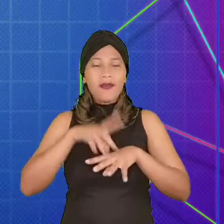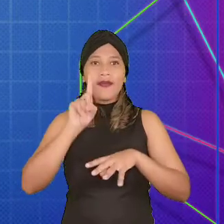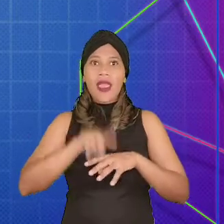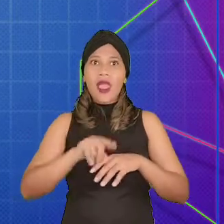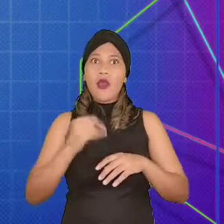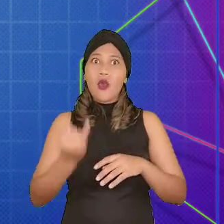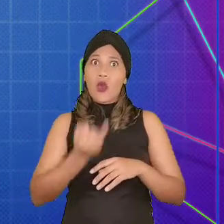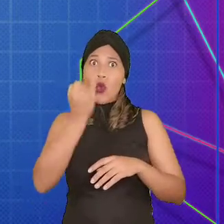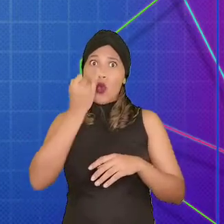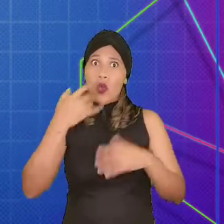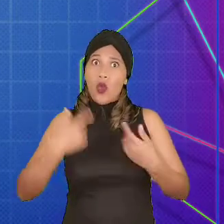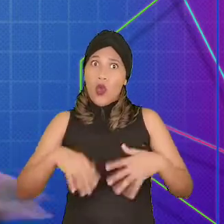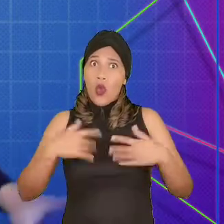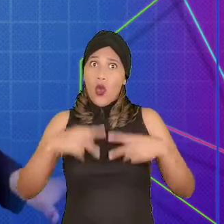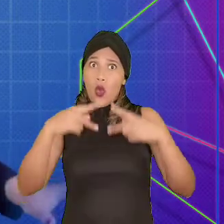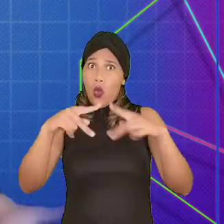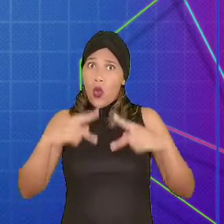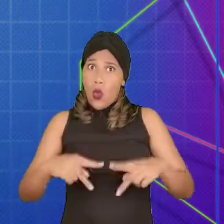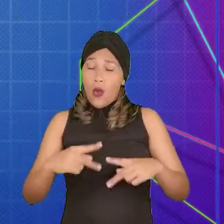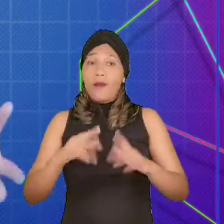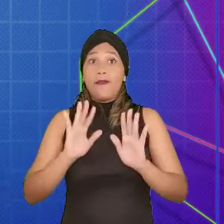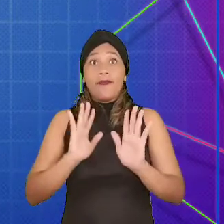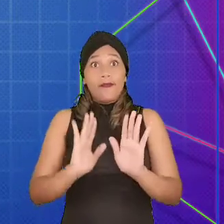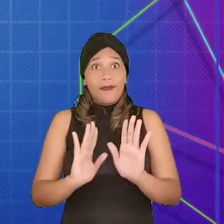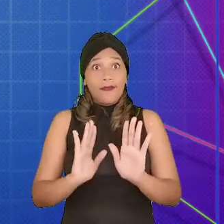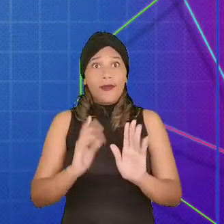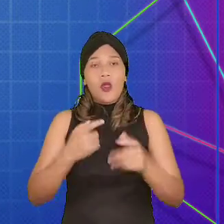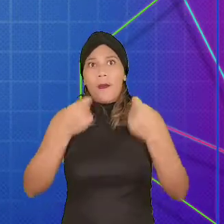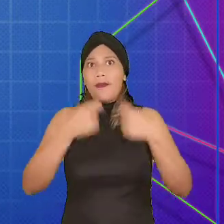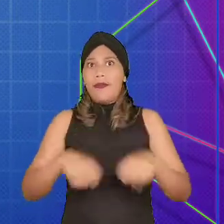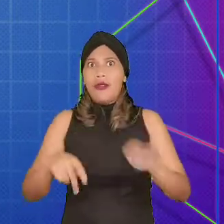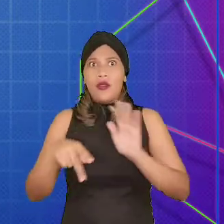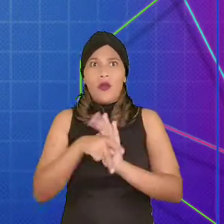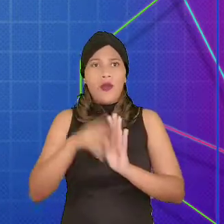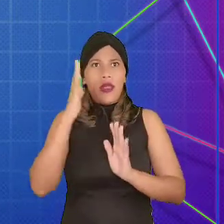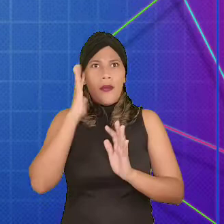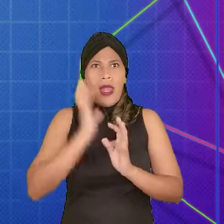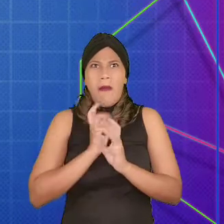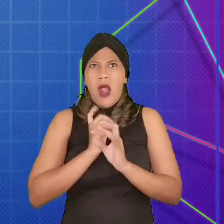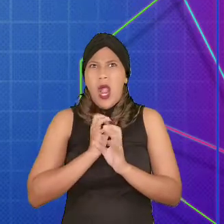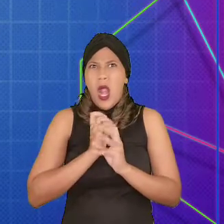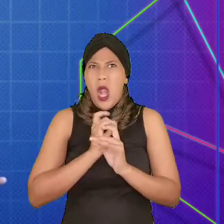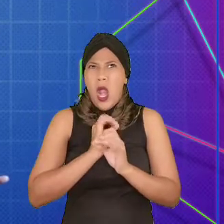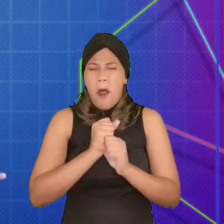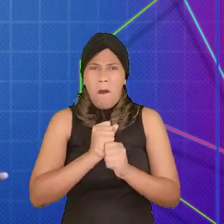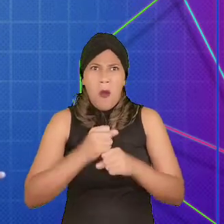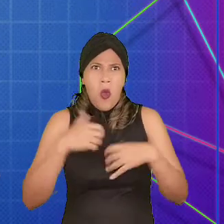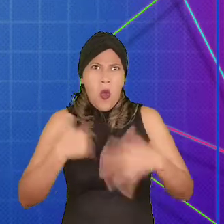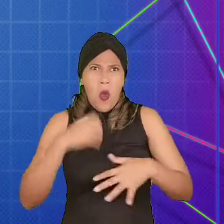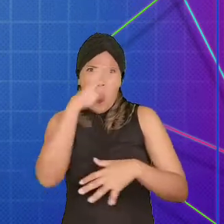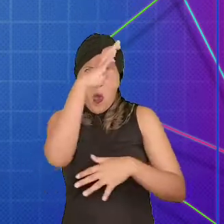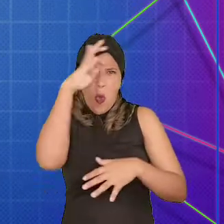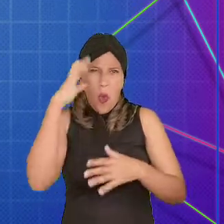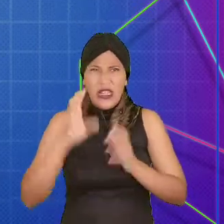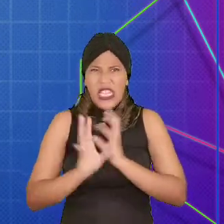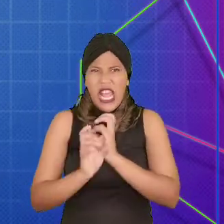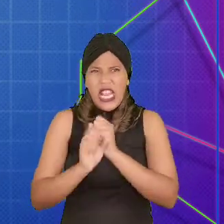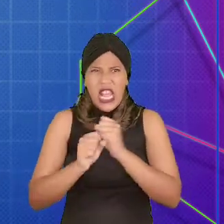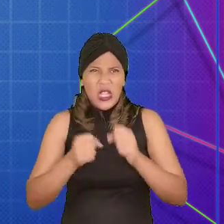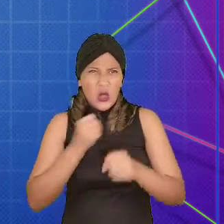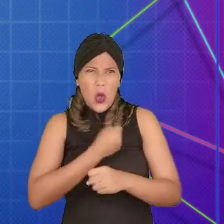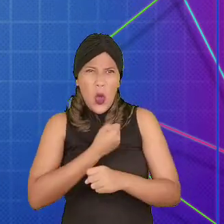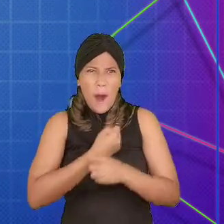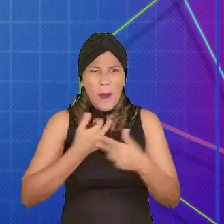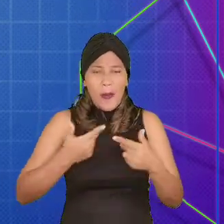a funcionalidade dessas coisas matemáticas vão ser muito aplicadas na programação. Porém, não é necessário você resolver uma equação para